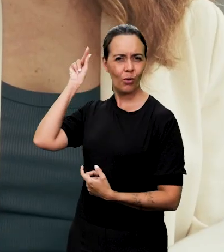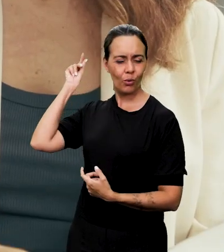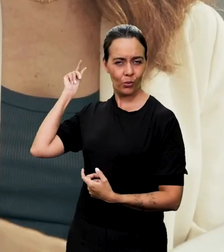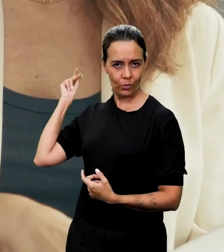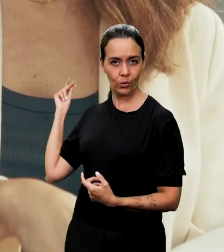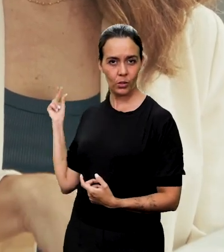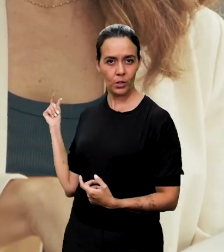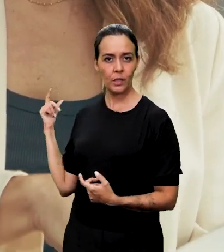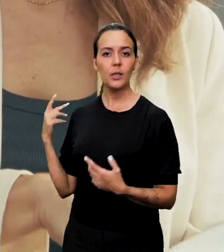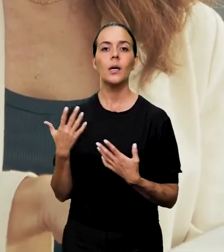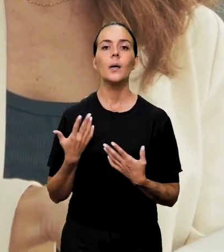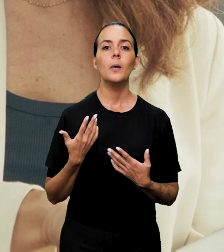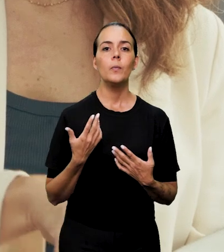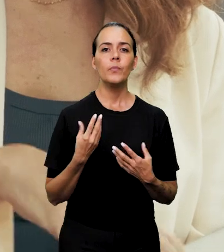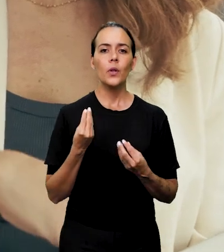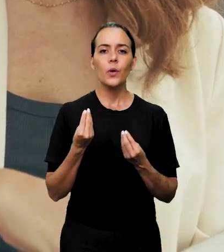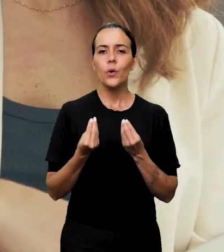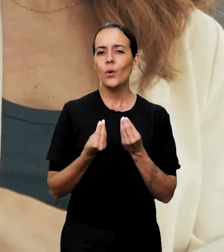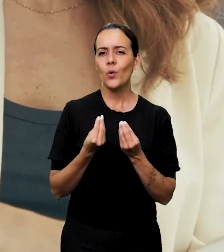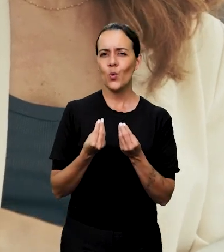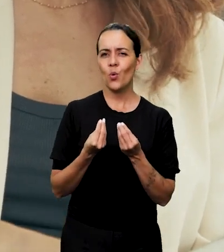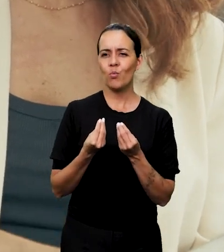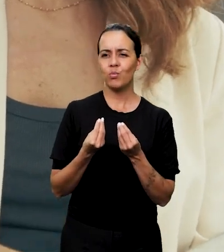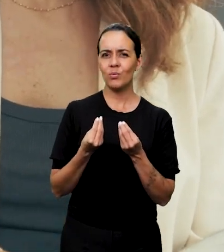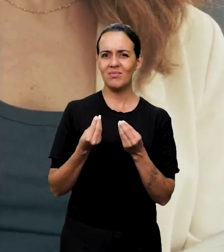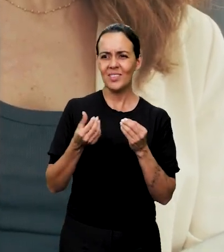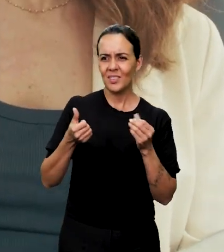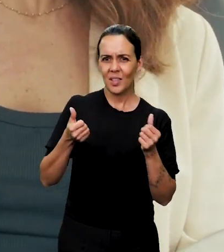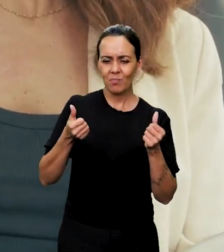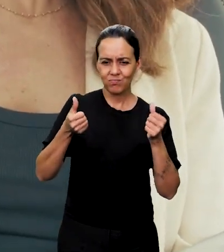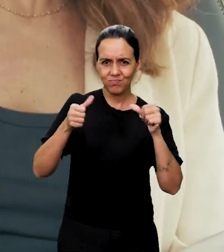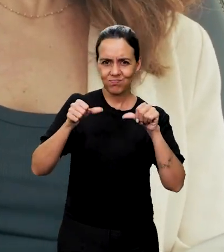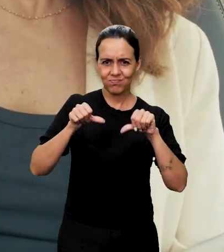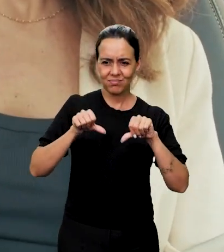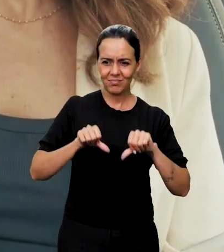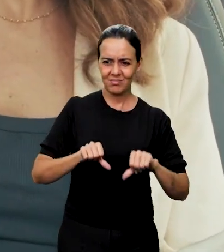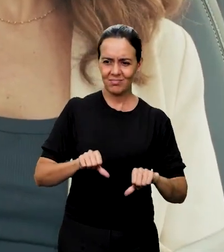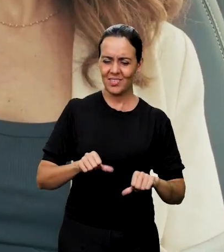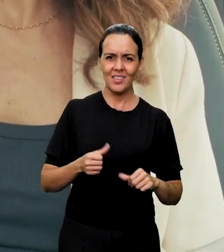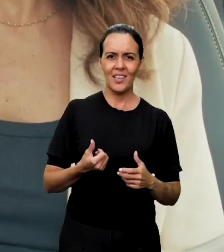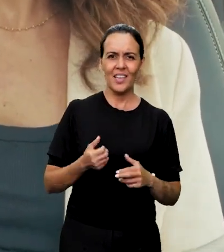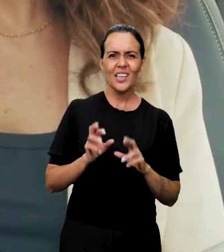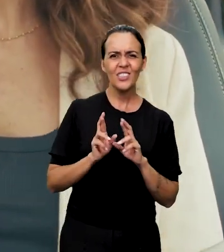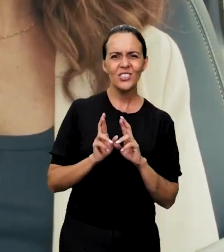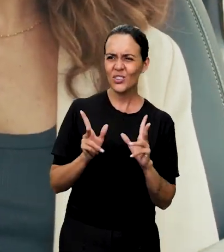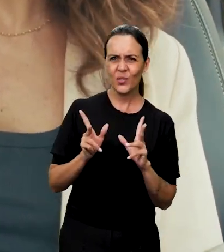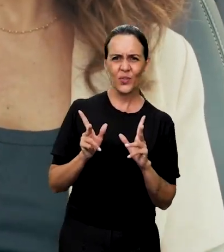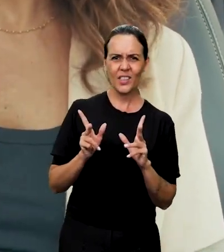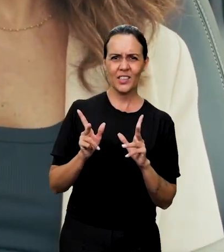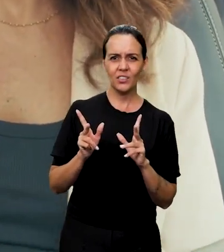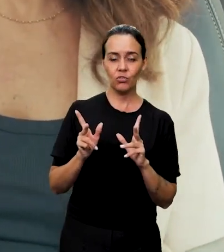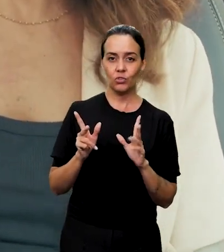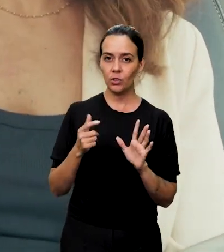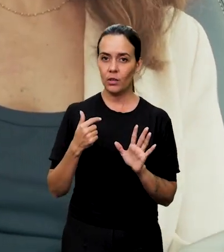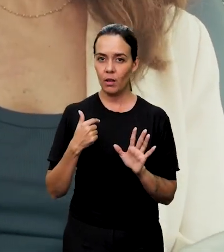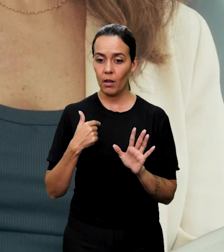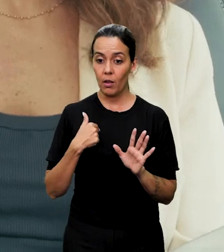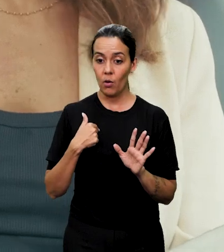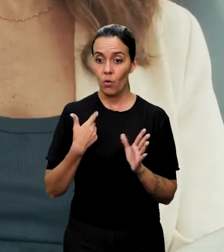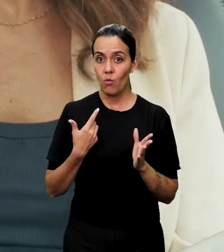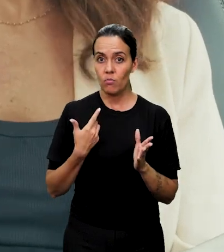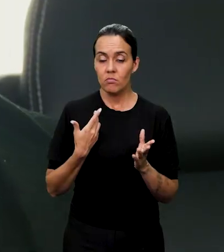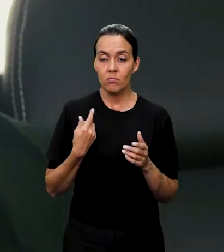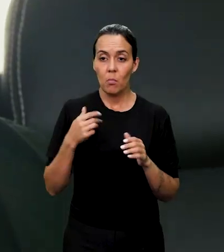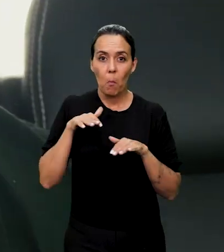sua representação e também na sua presença de transgressão, de uma coisa estrangeira, uma coisa que te tira do lugar. E eu